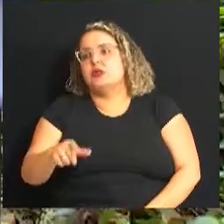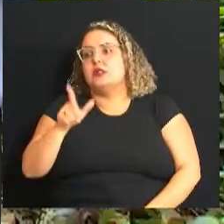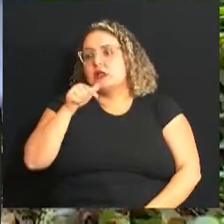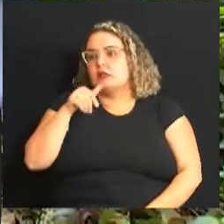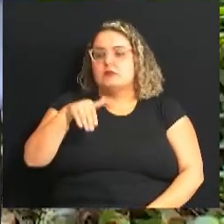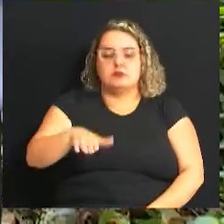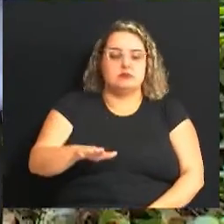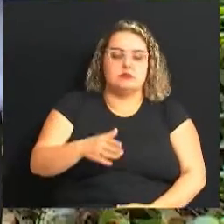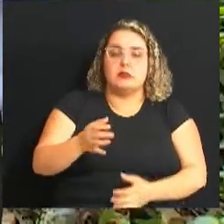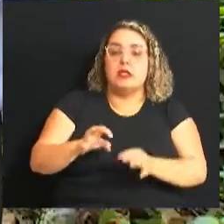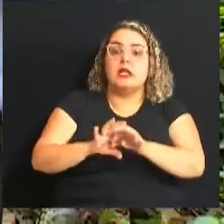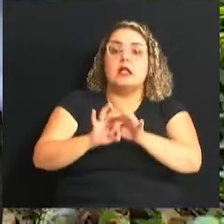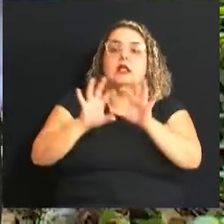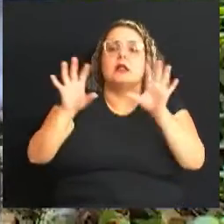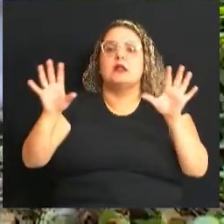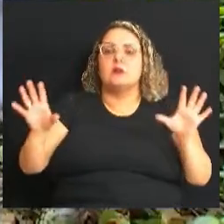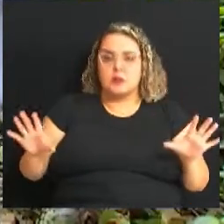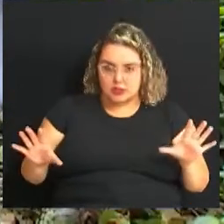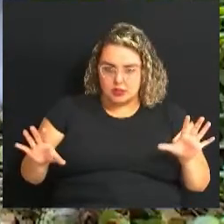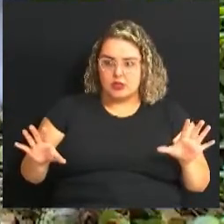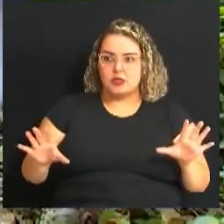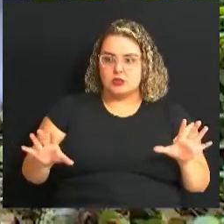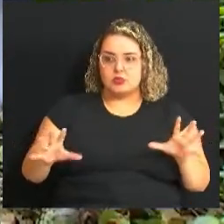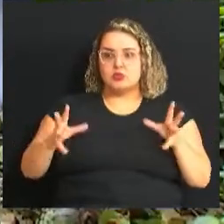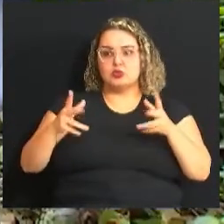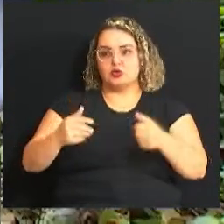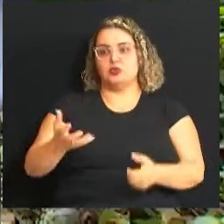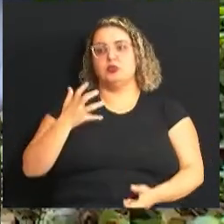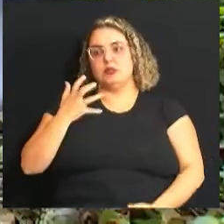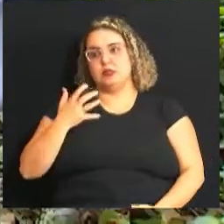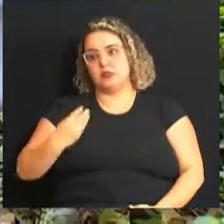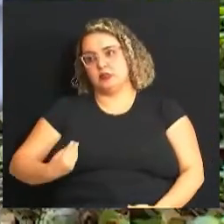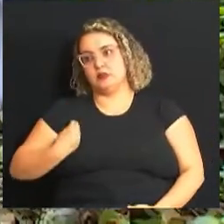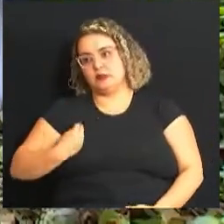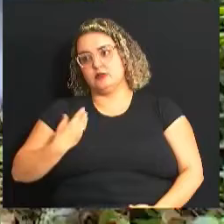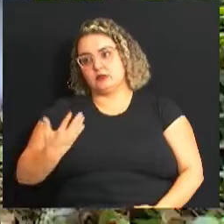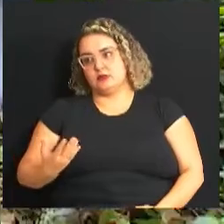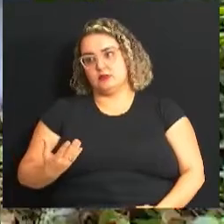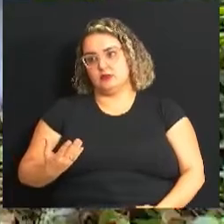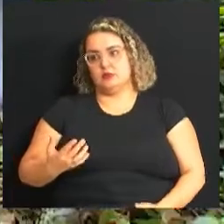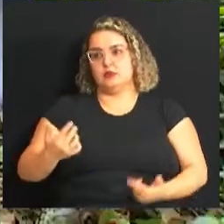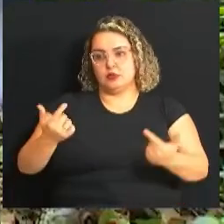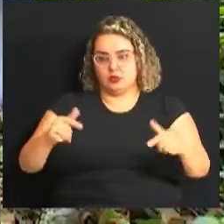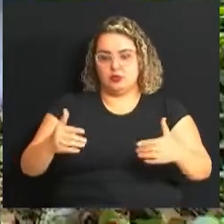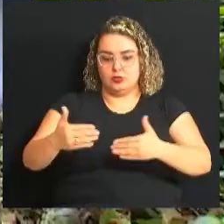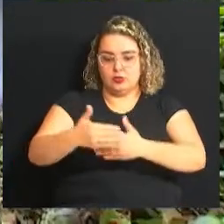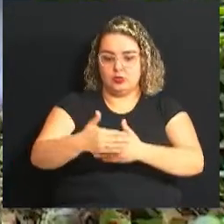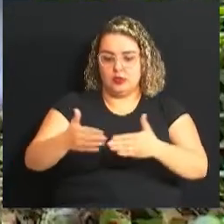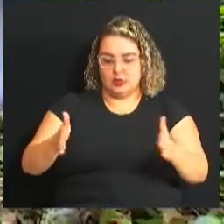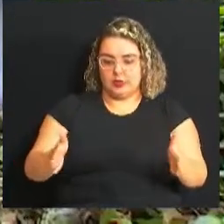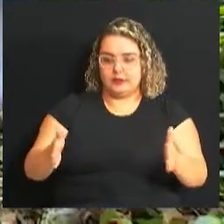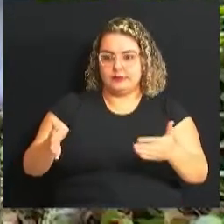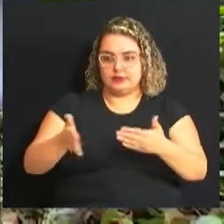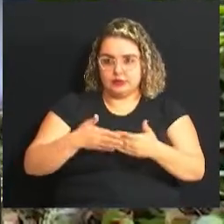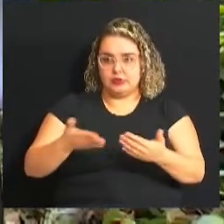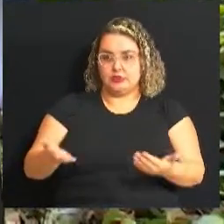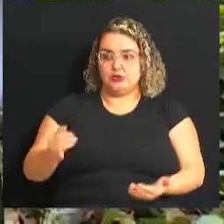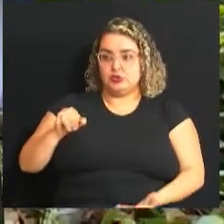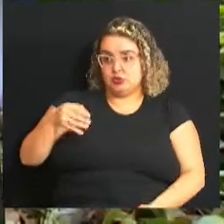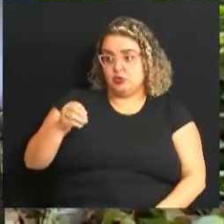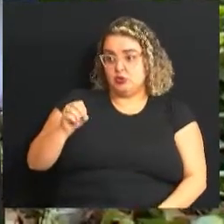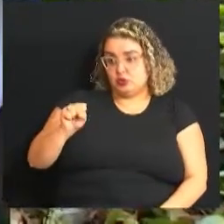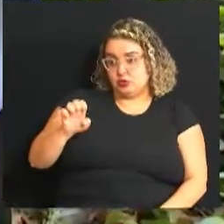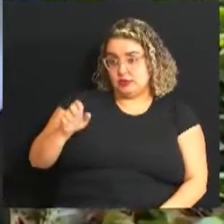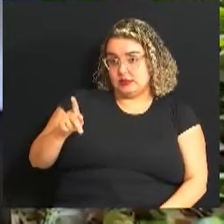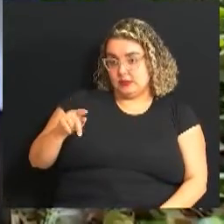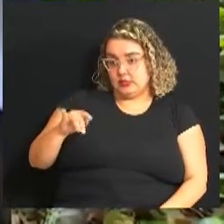para a água. Então nós temos que oferecer tudo o que ele gostaria para poder sobreviver no local fechado. Giuseppe, infelizmente nosso tempo é curto, né?